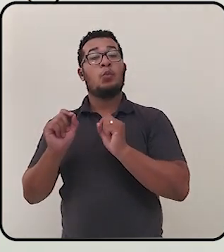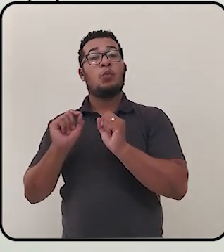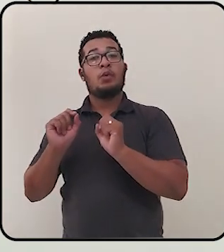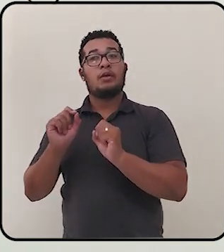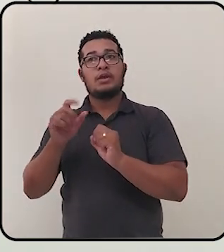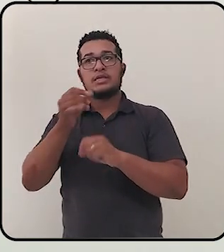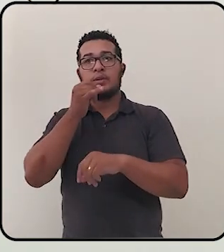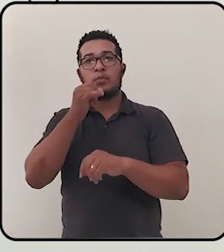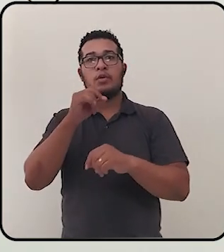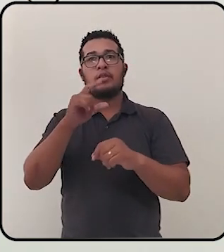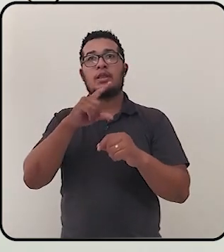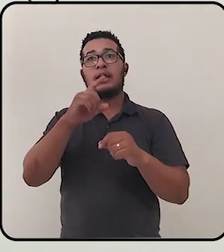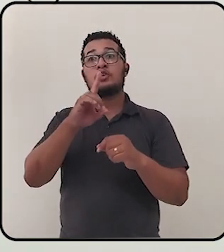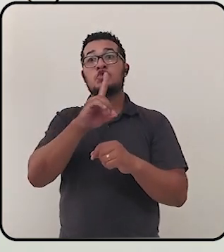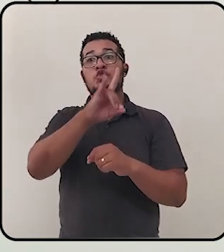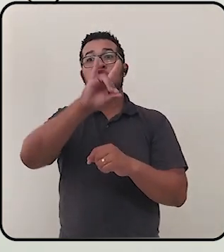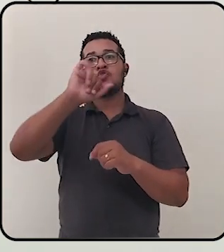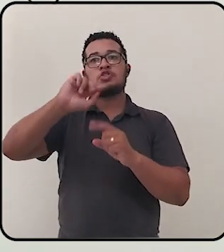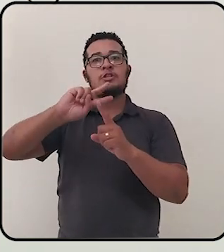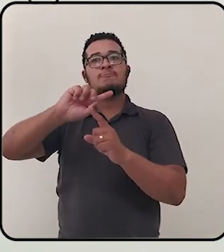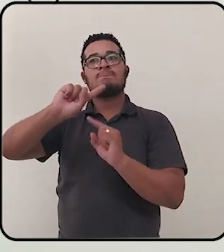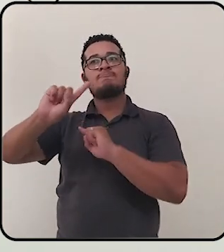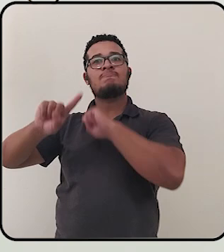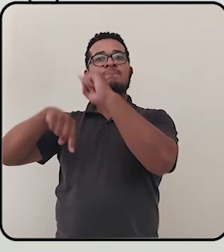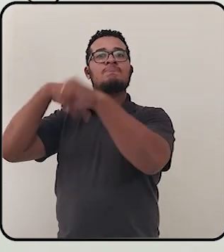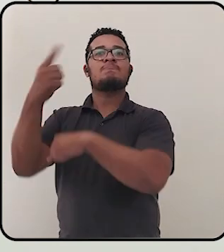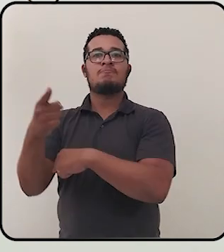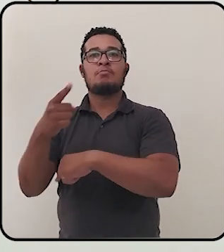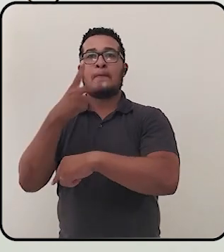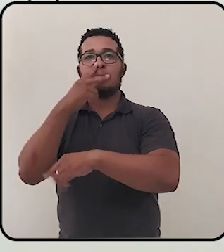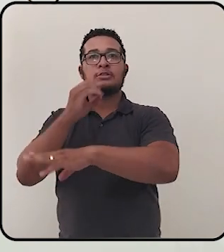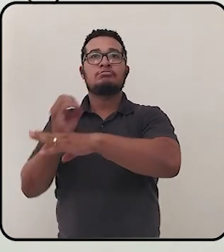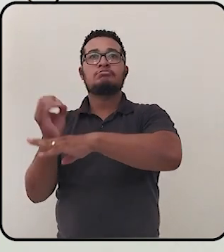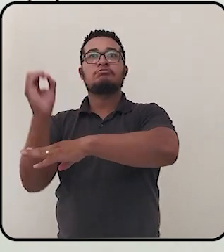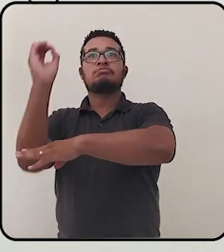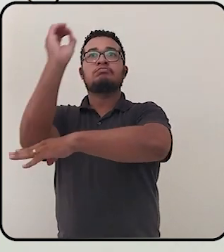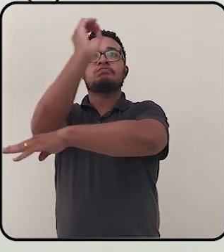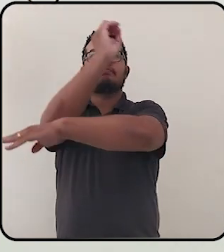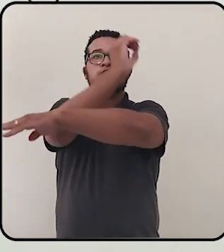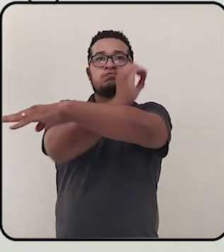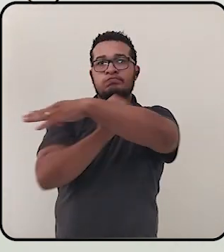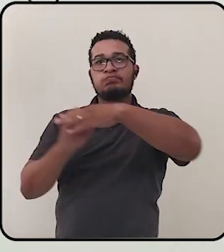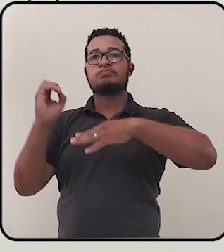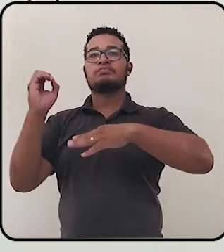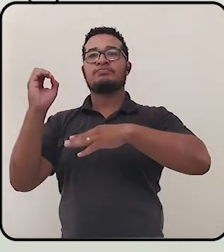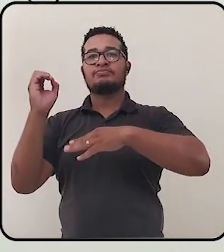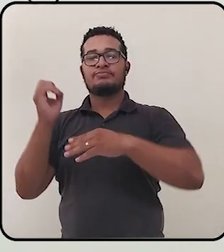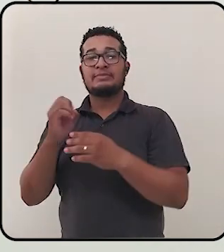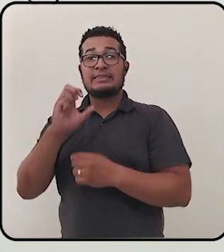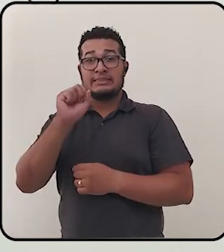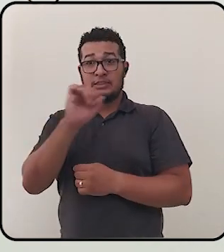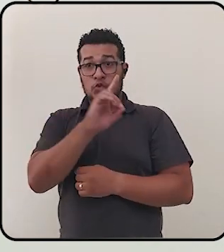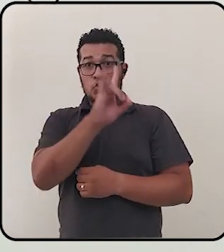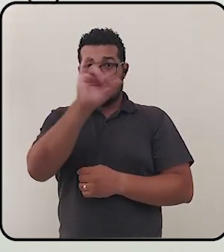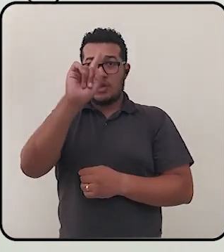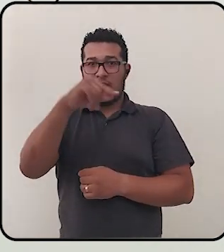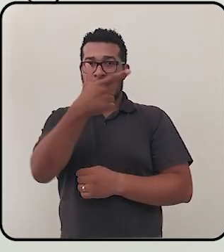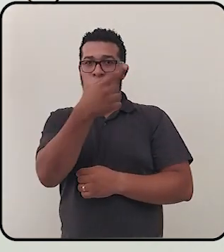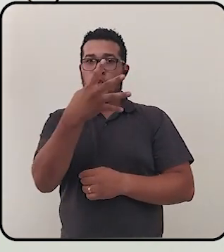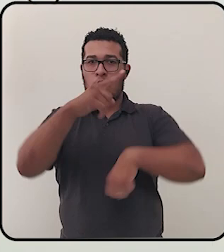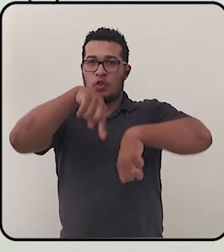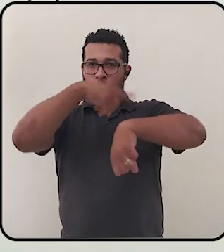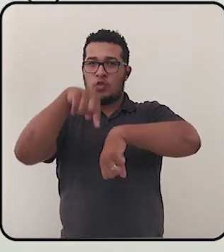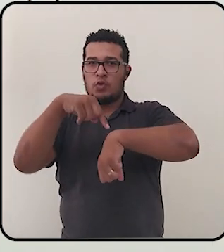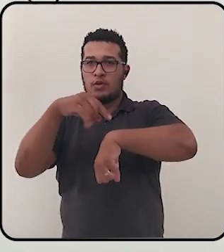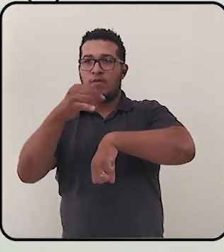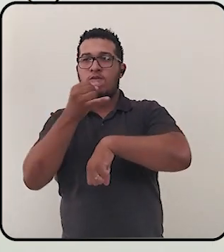Não. O que significa isso? Que passou para o outro dia. Então, se eu